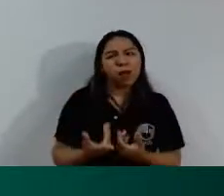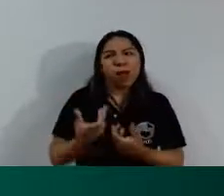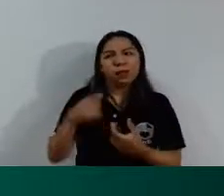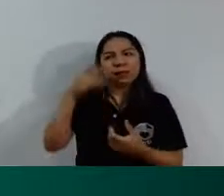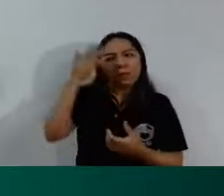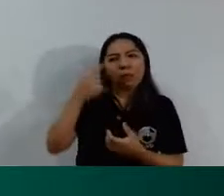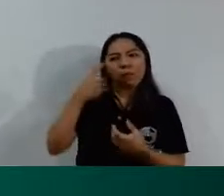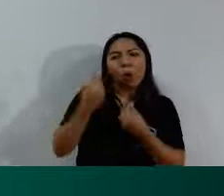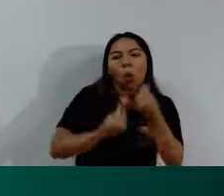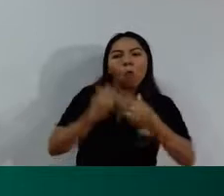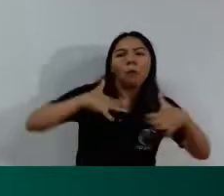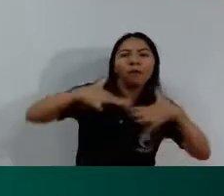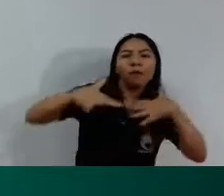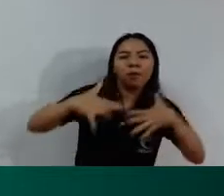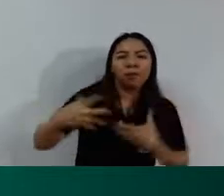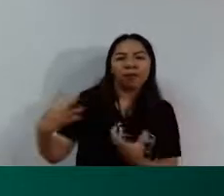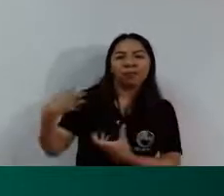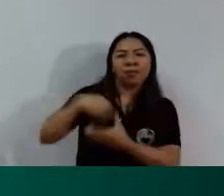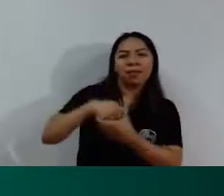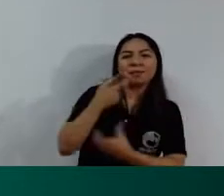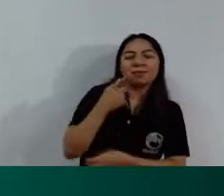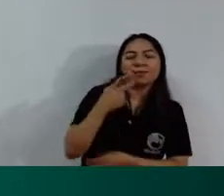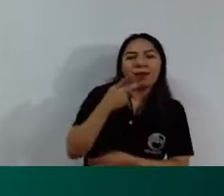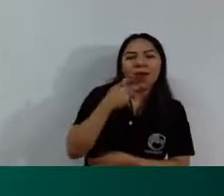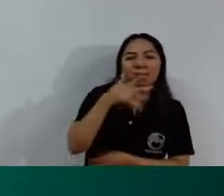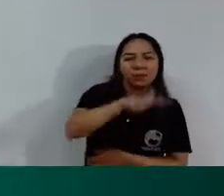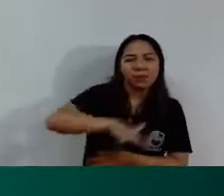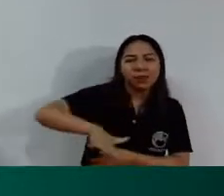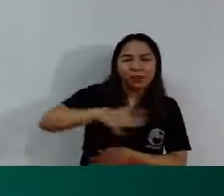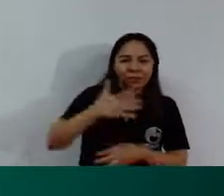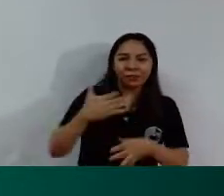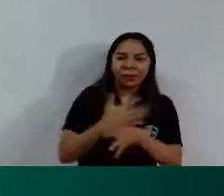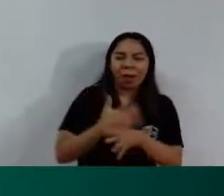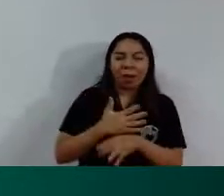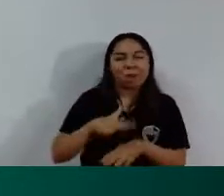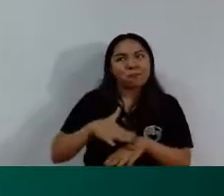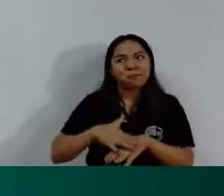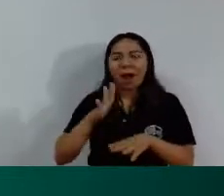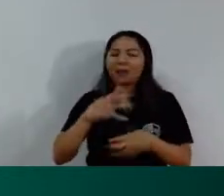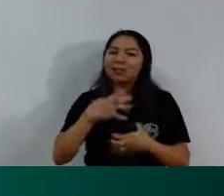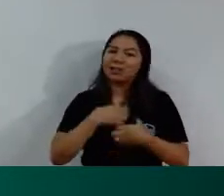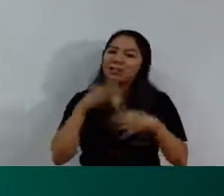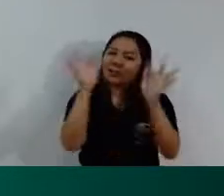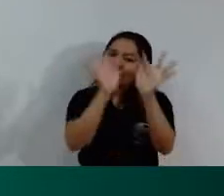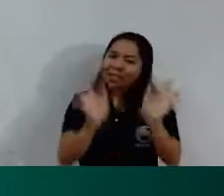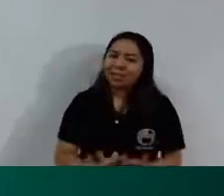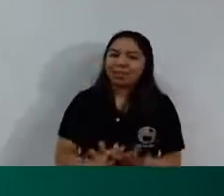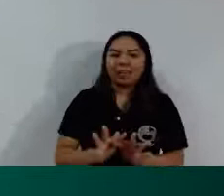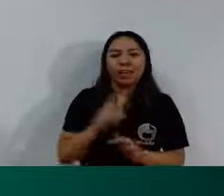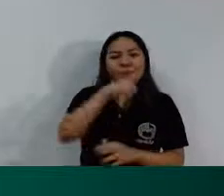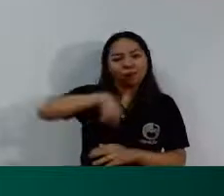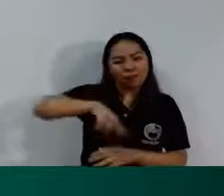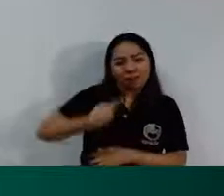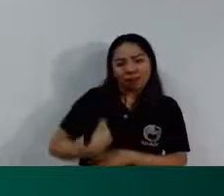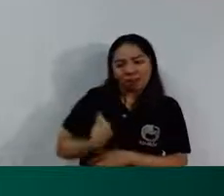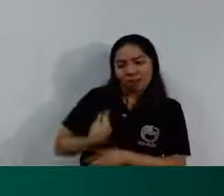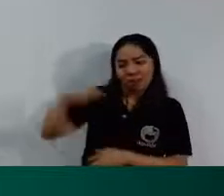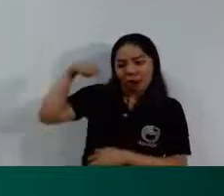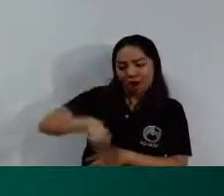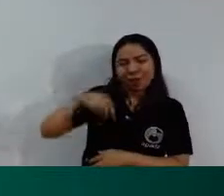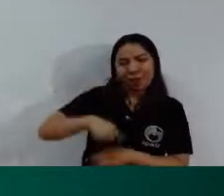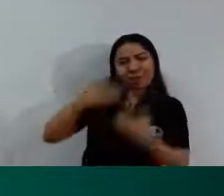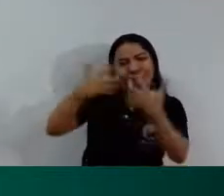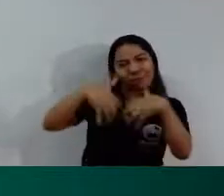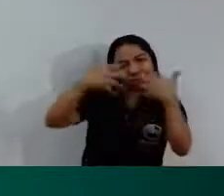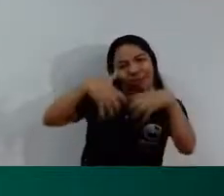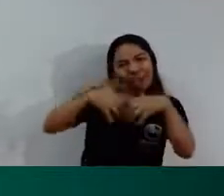dentro da cidade e e ainda feliz por vê-los aqui no câmpus Fortaleza espero que vocês tenham mais vezes